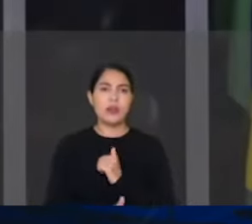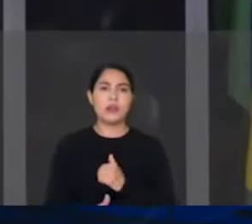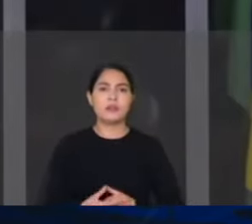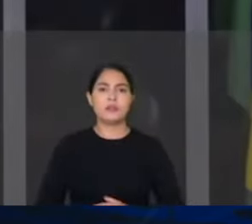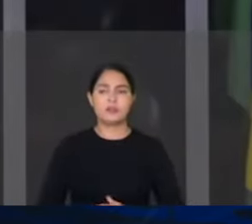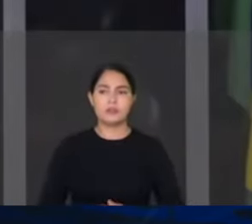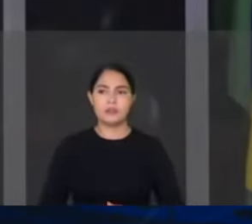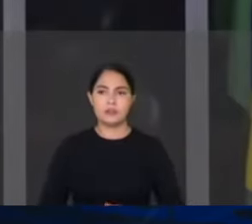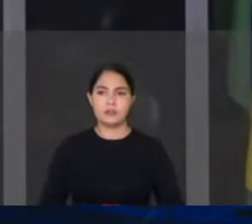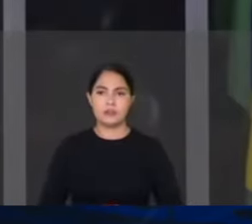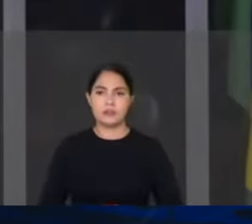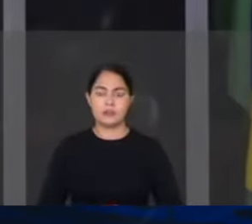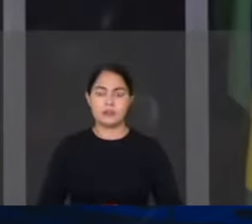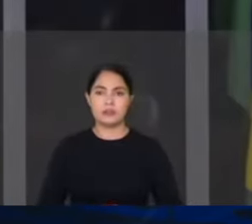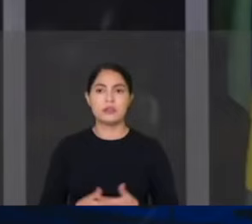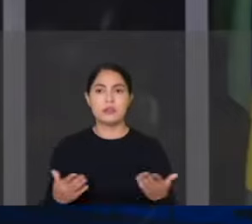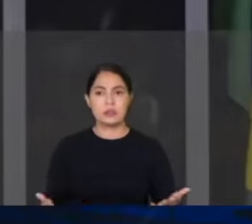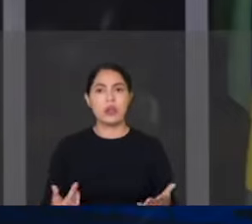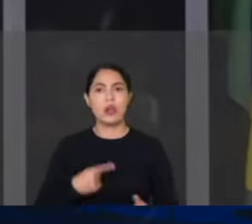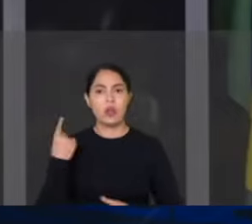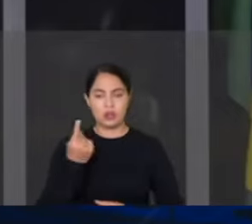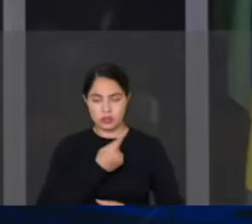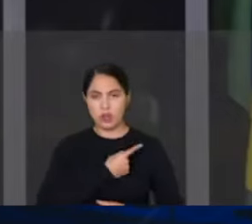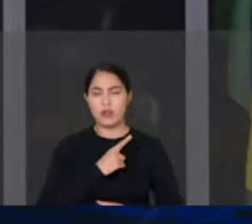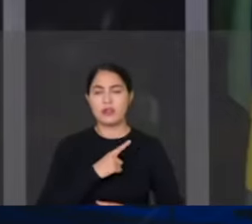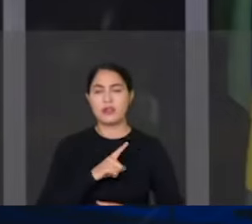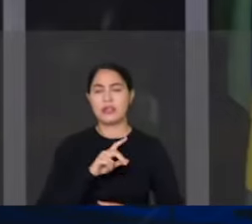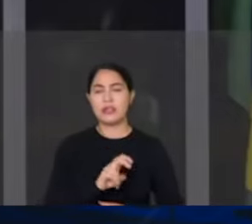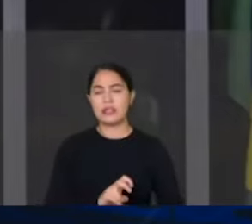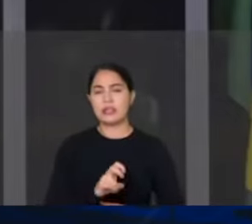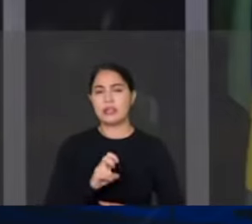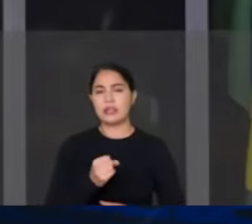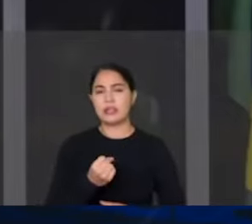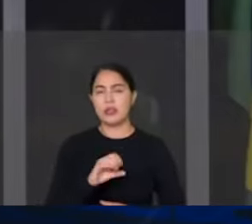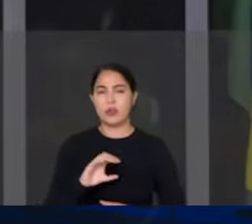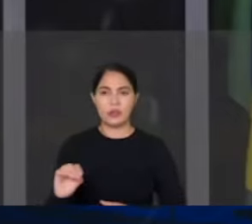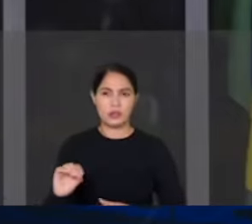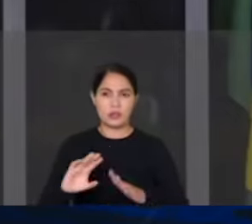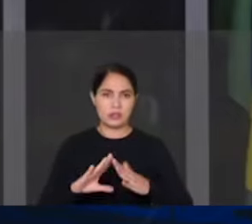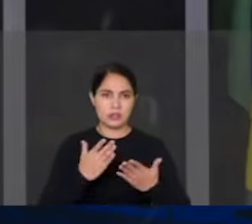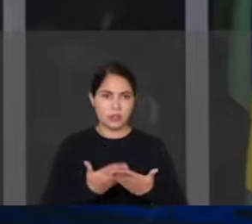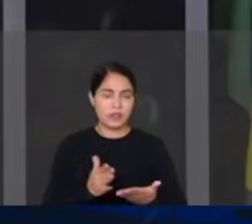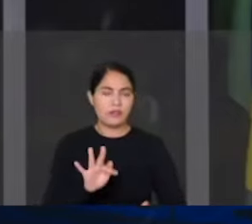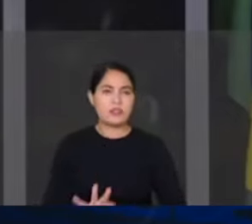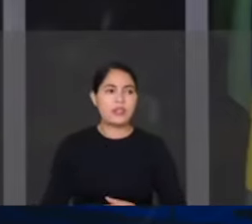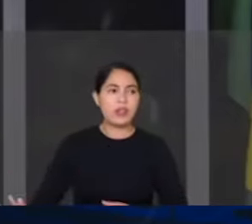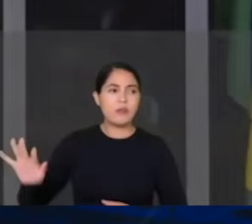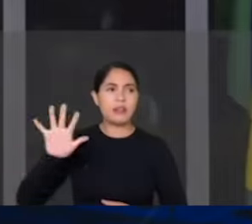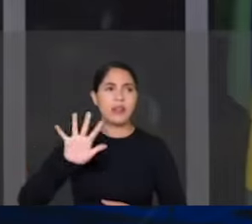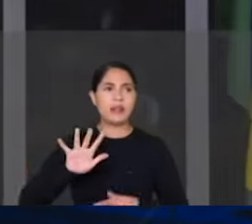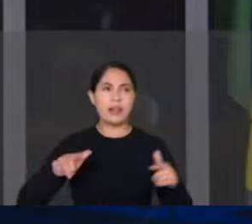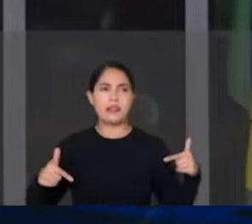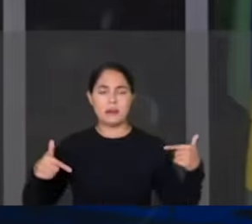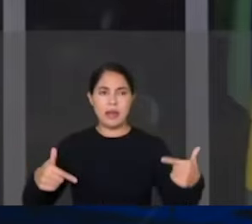municipais, estaduais e, principalmente, as 500 escolas federais espalhadas no nosso Brasil sejam incentivadas pelo